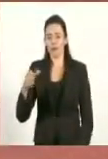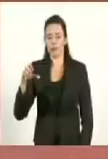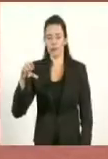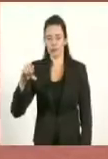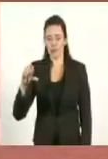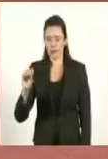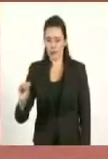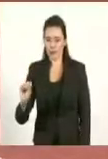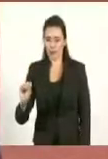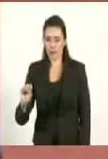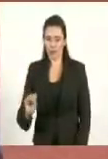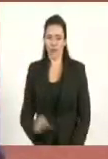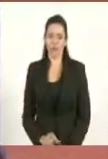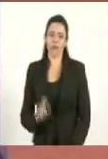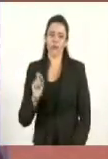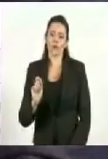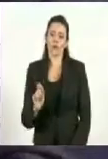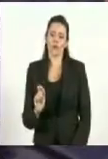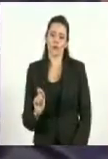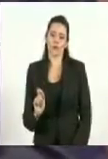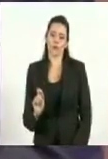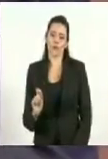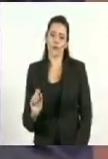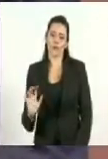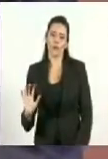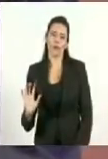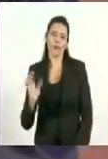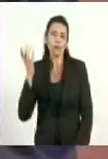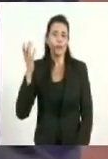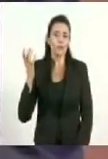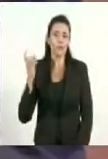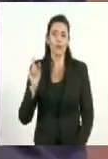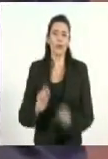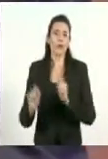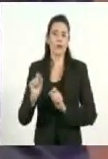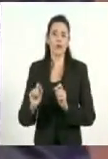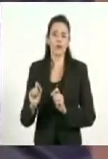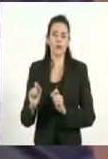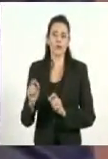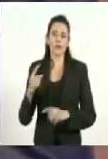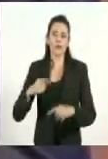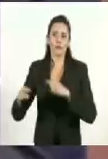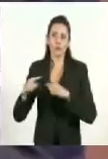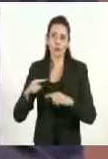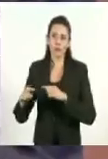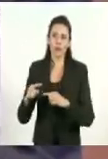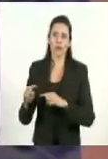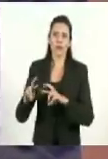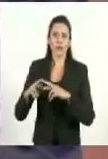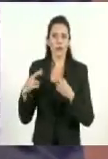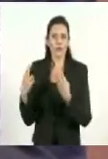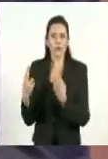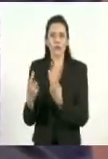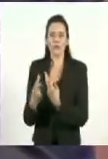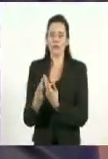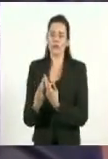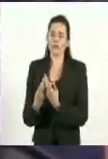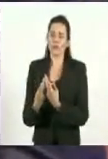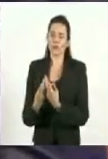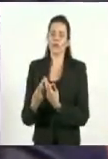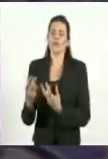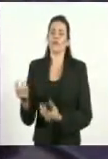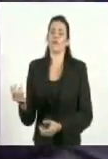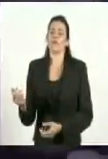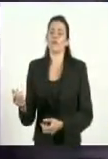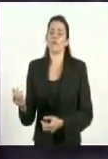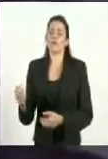de poder preservar aquilo que nós compreendemos como essencial, que é o diálogo. Diálogo com o governo, diálogo com as categorias, e